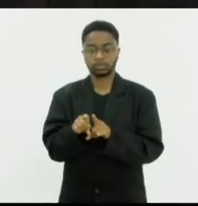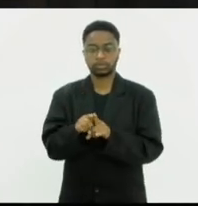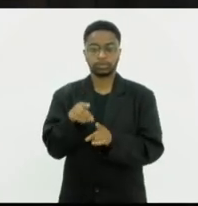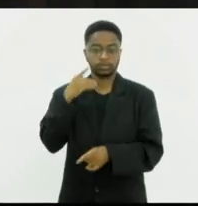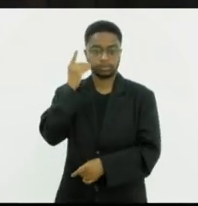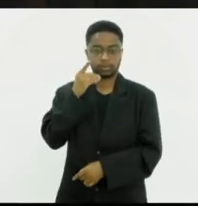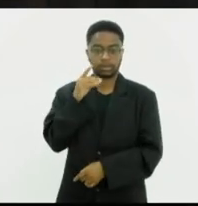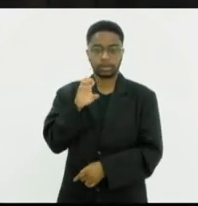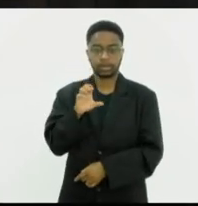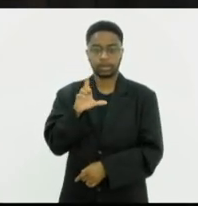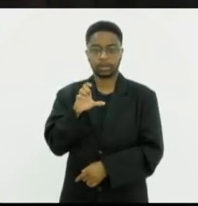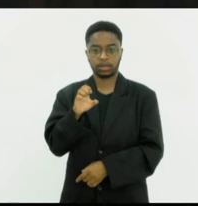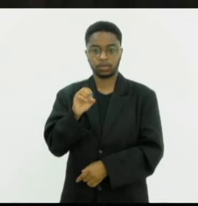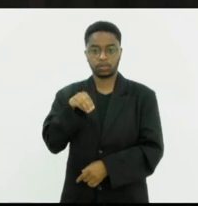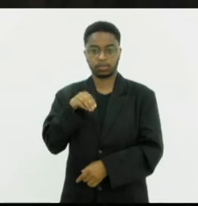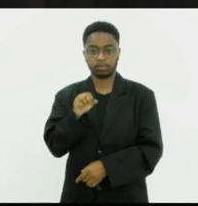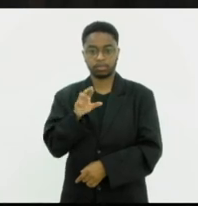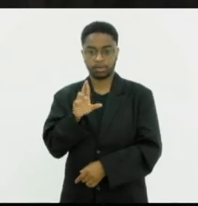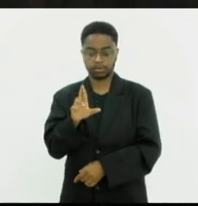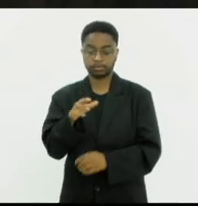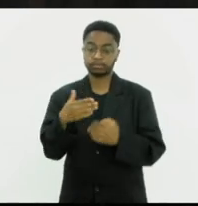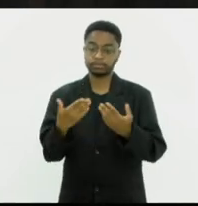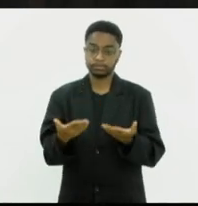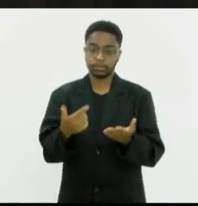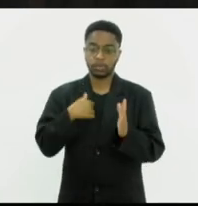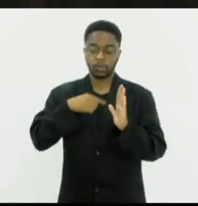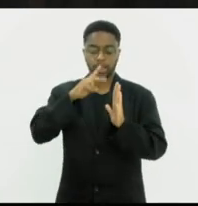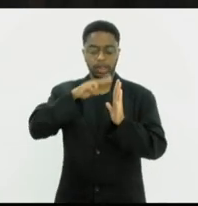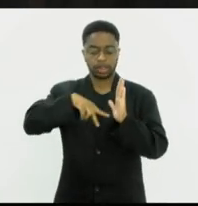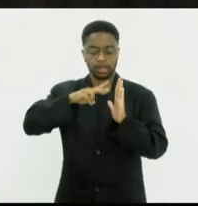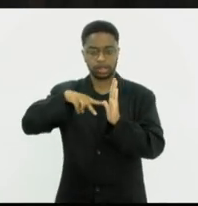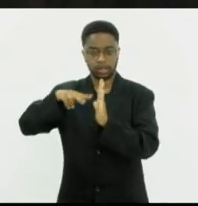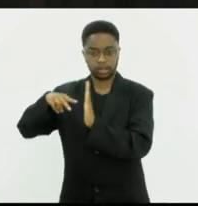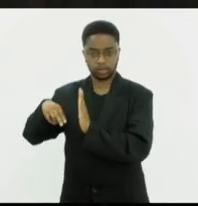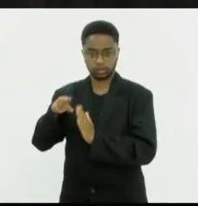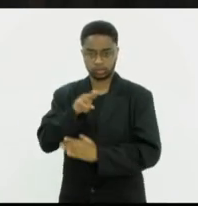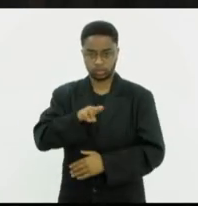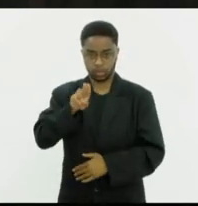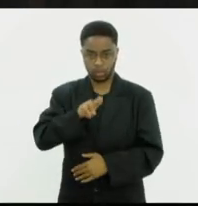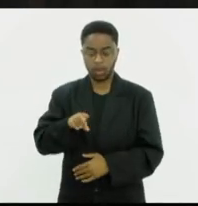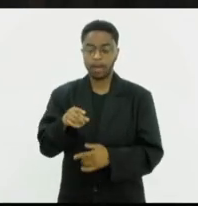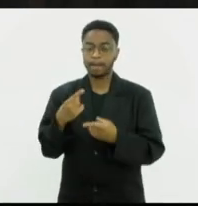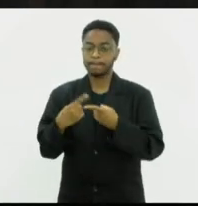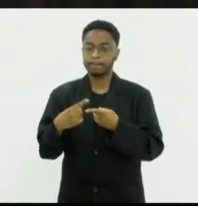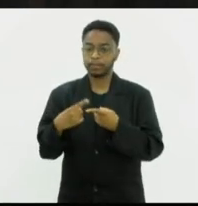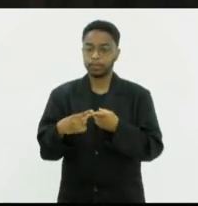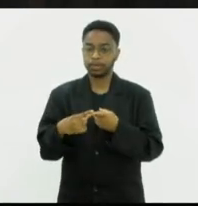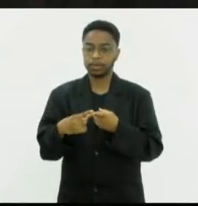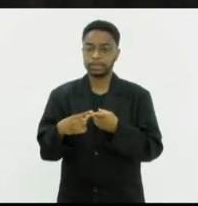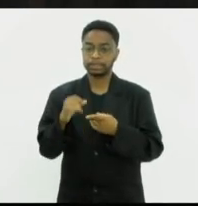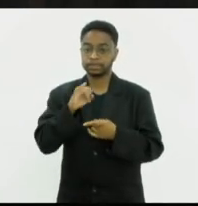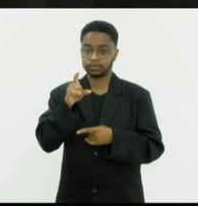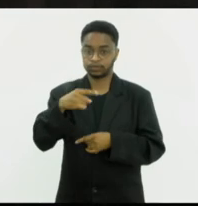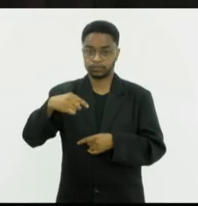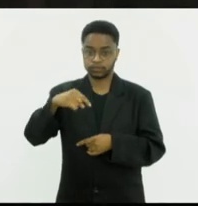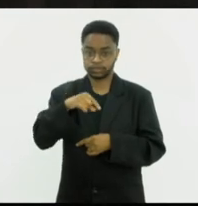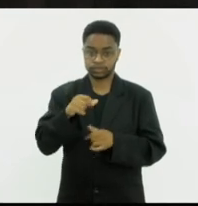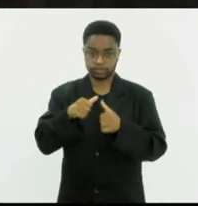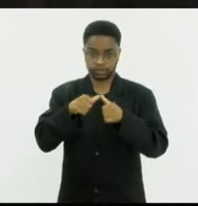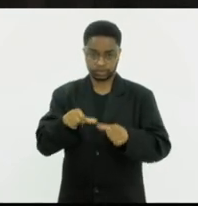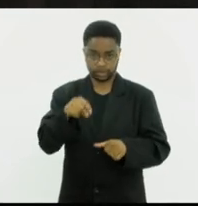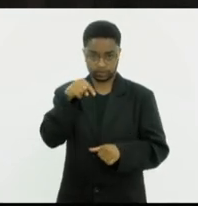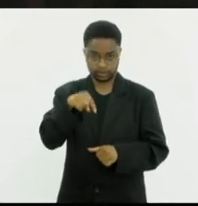deputado Eliomar Coelho. Fiz questão de ler os nomes, porque quem estava aqui na legislatura passada